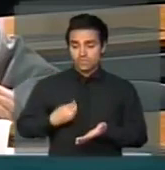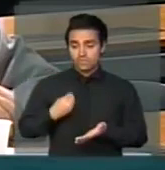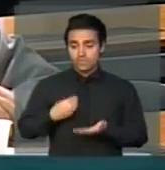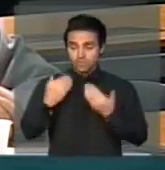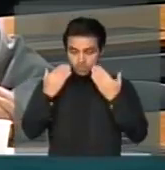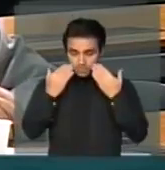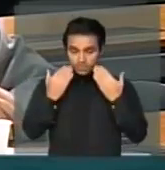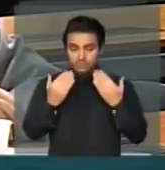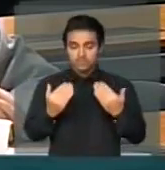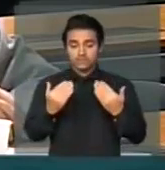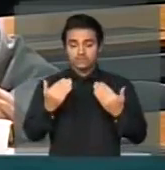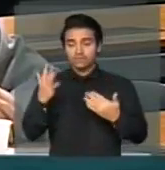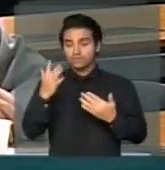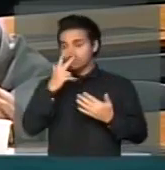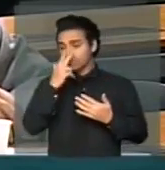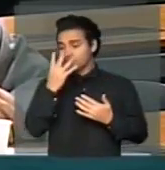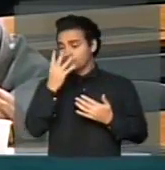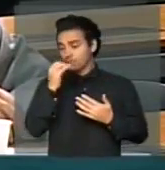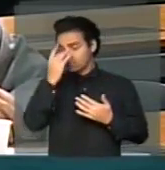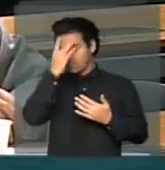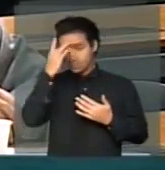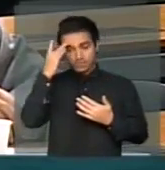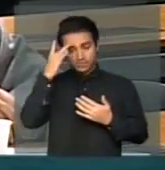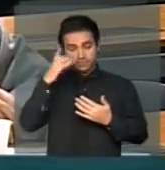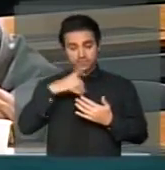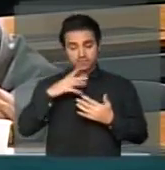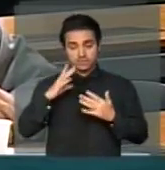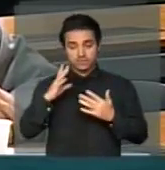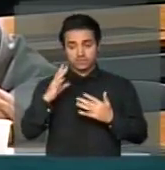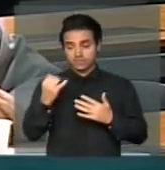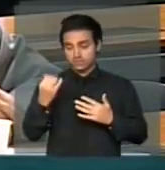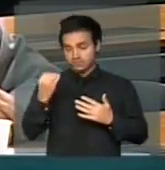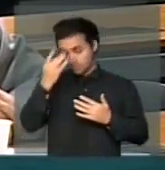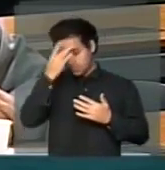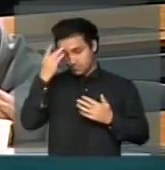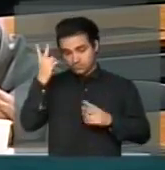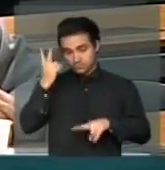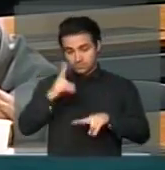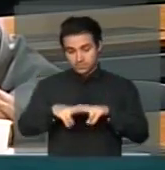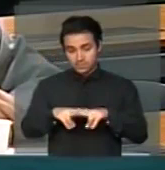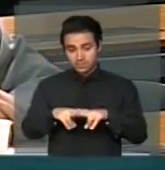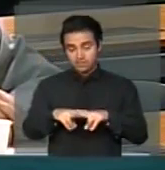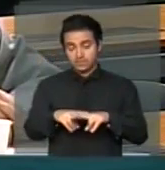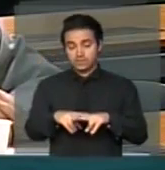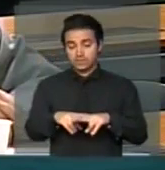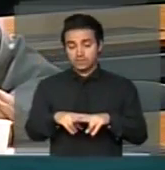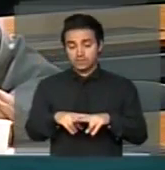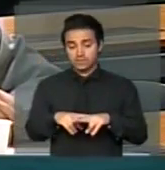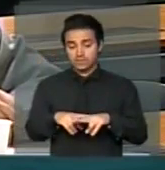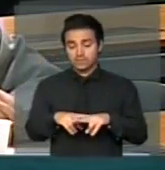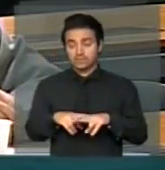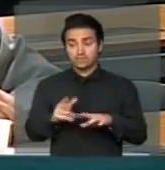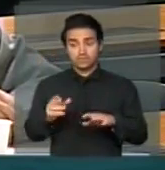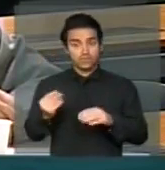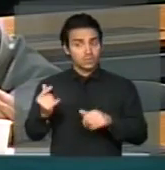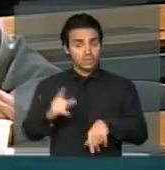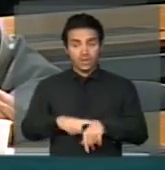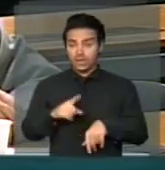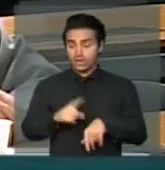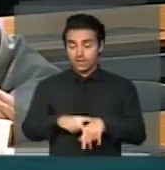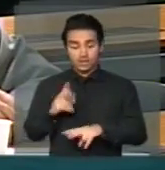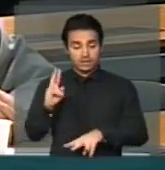apresentando cerca de 40 pessoas condenadas 60 presos condenados por ele e penas altíssimas